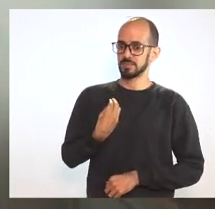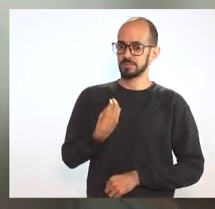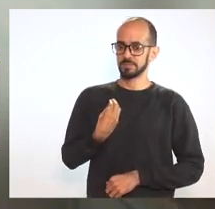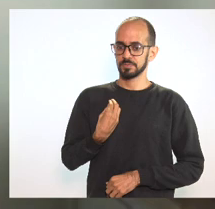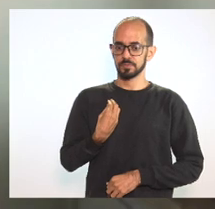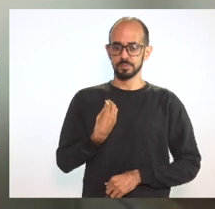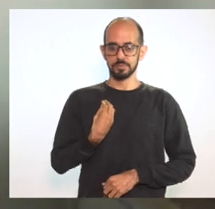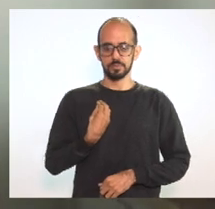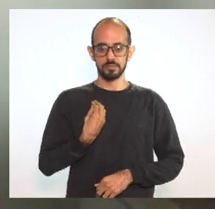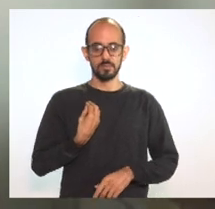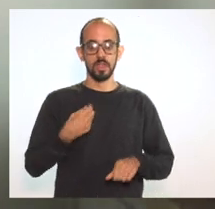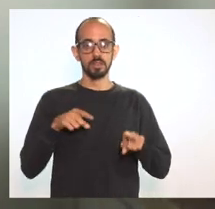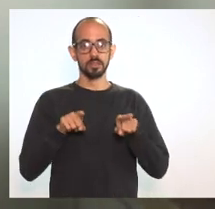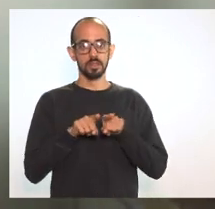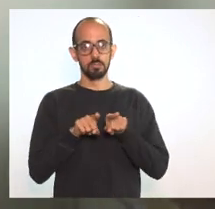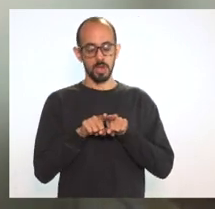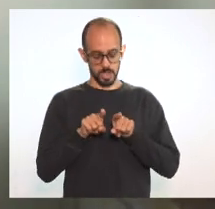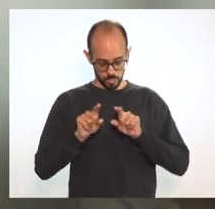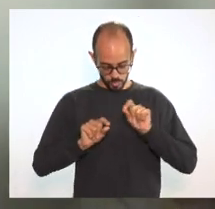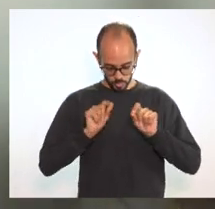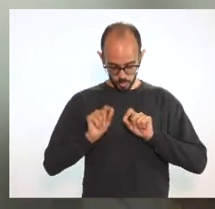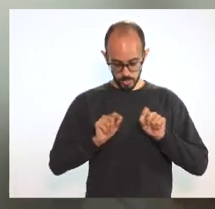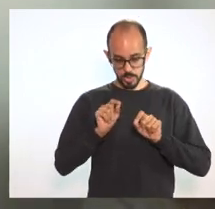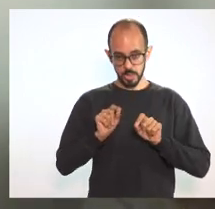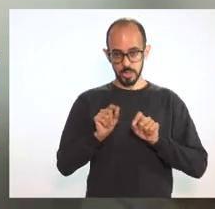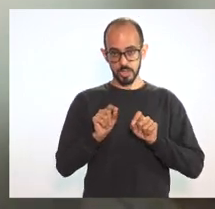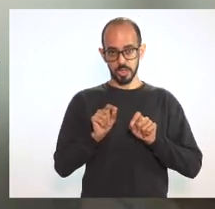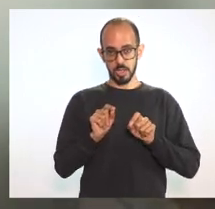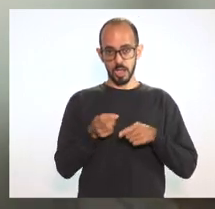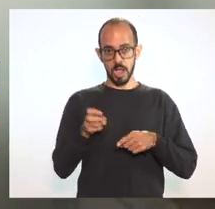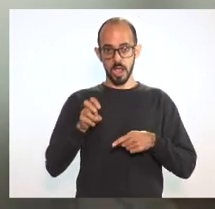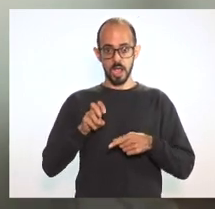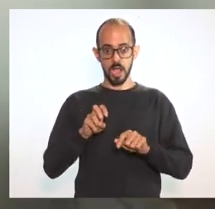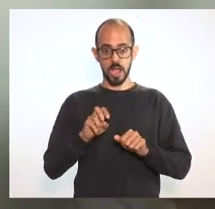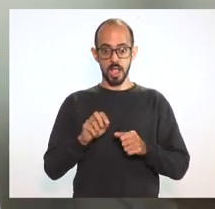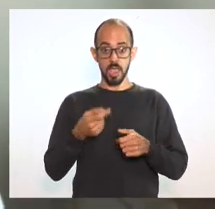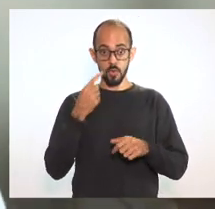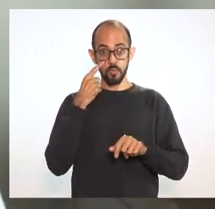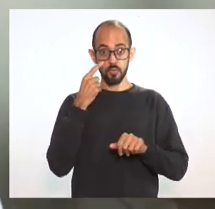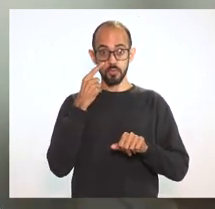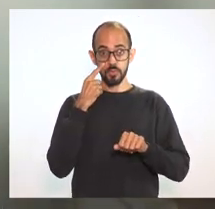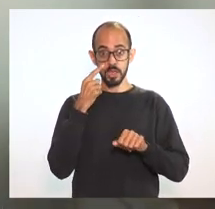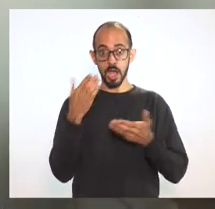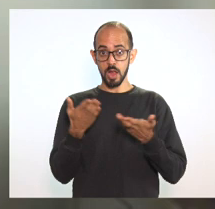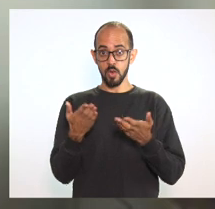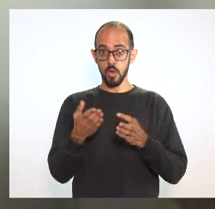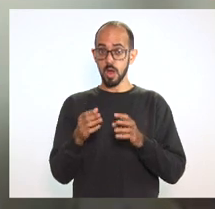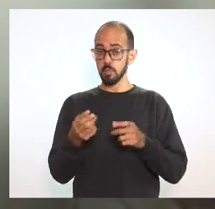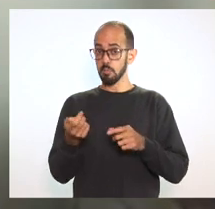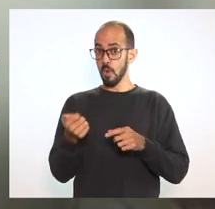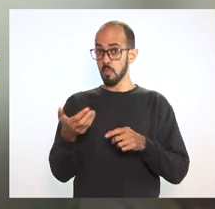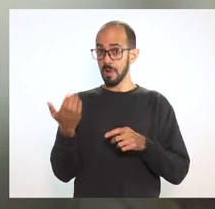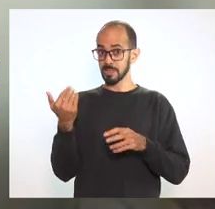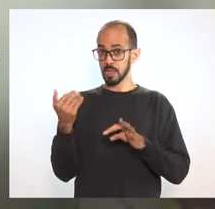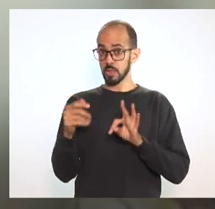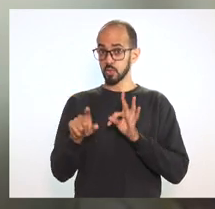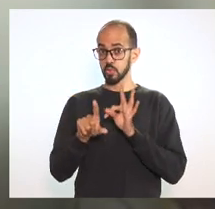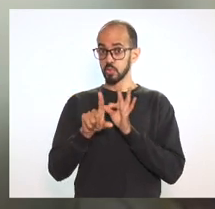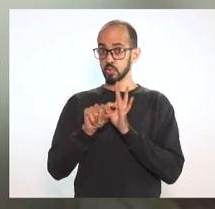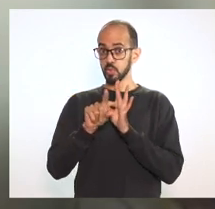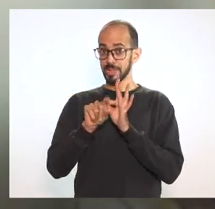mais, acabei, deputado Elmar Coelho, de ver no Twitter que o